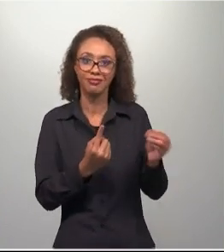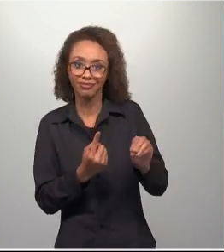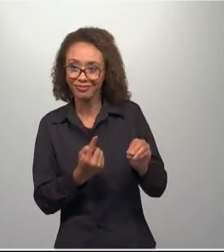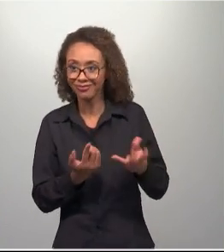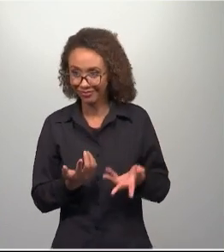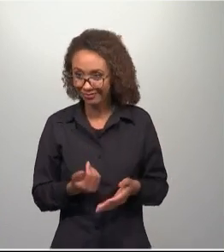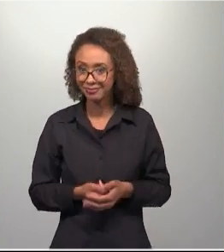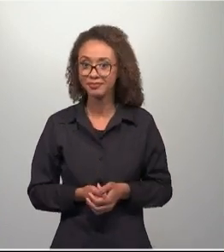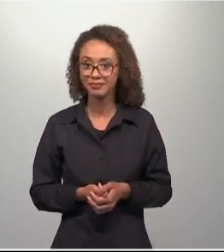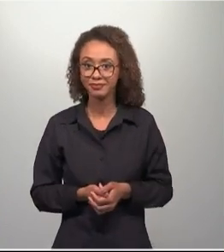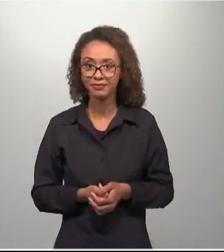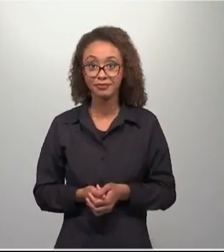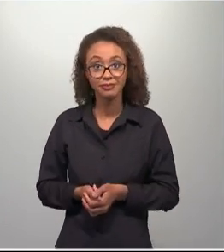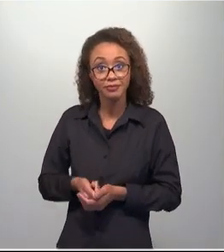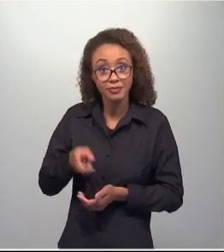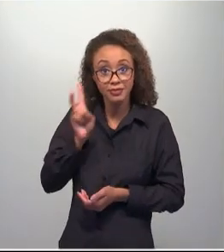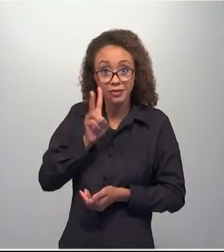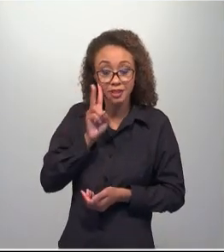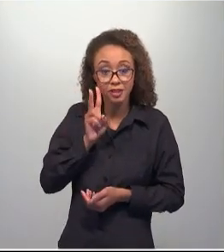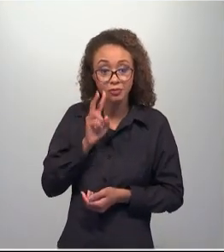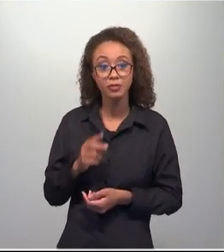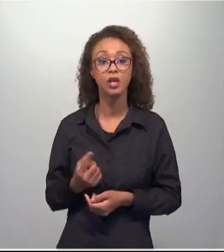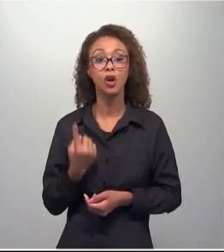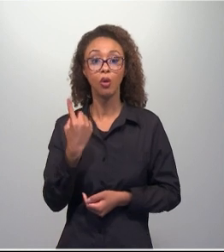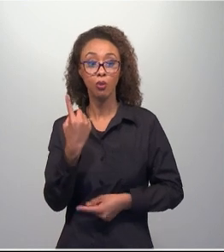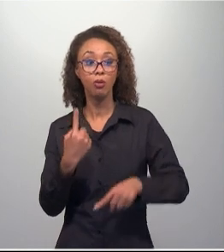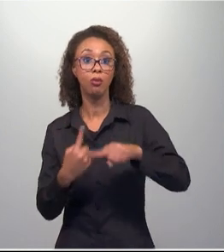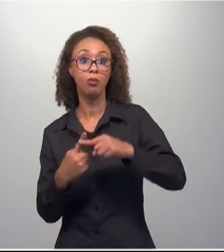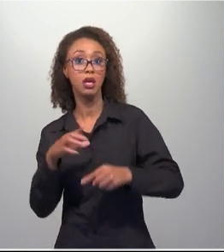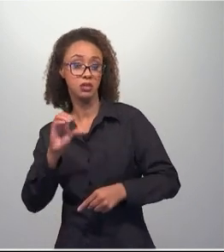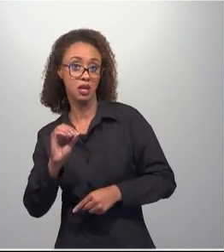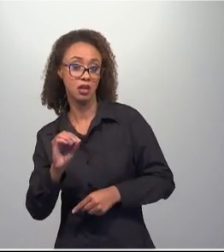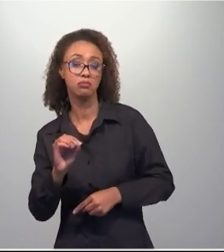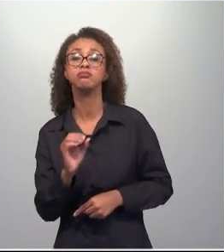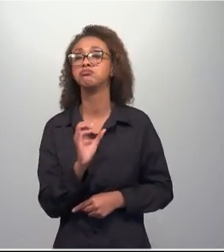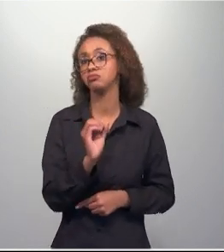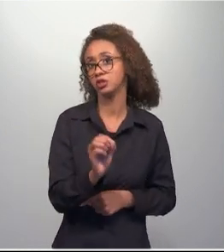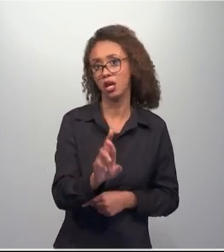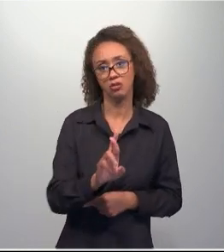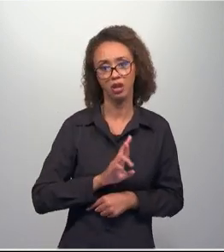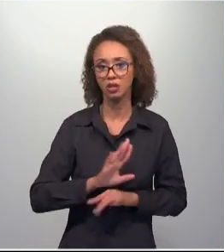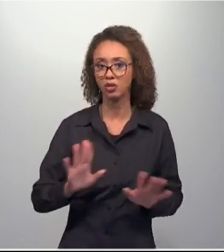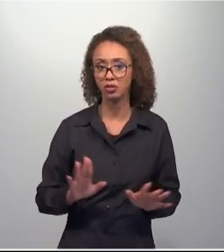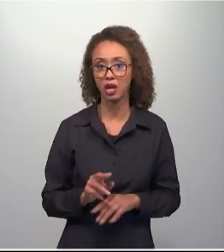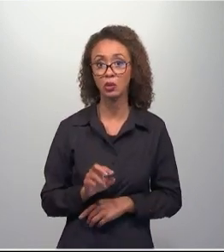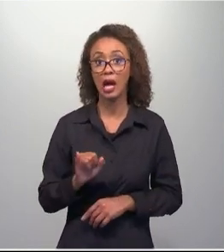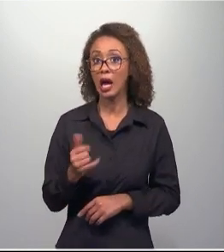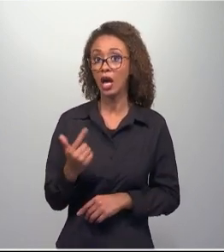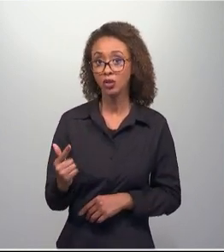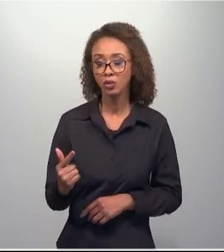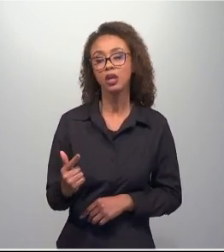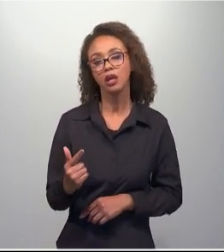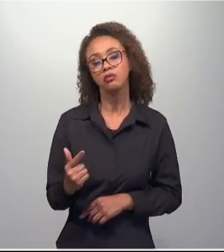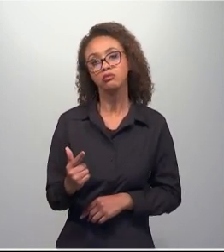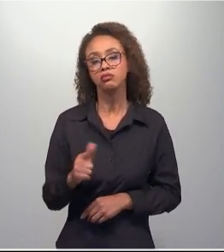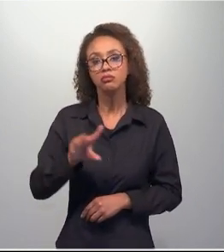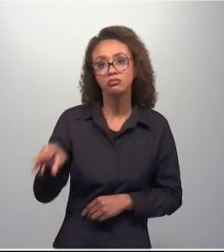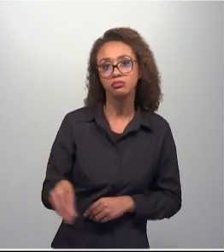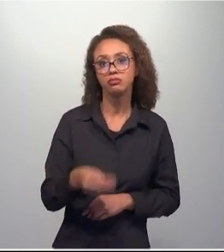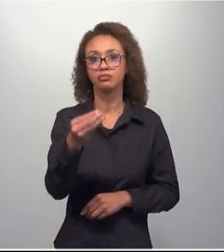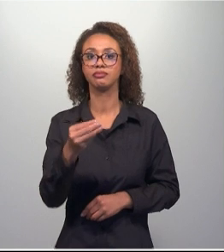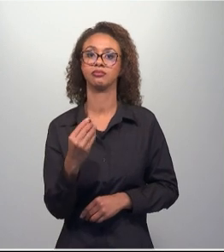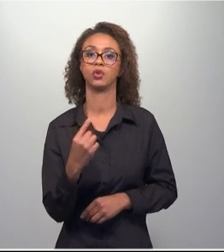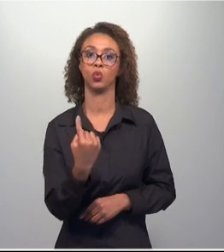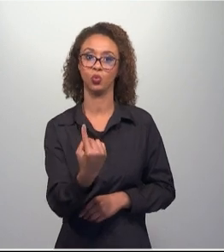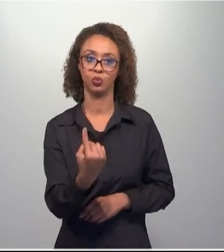100 se fosse um jogador teria vai um no meio tomadora não tenho esse vai um tão mais